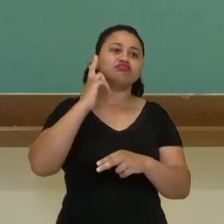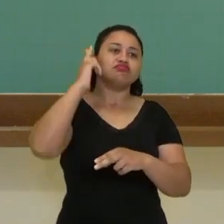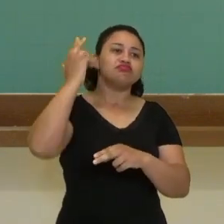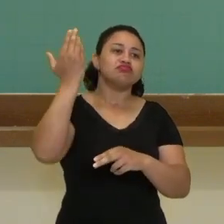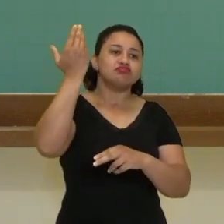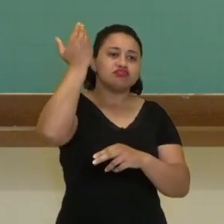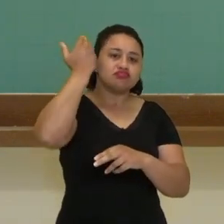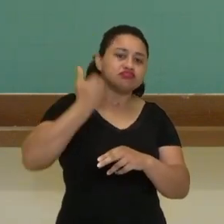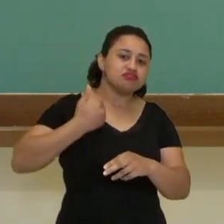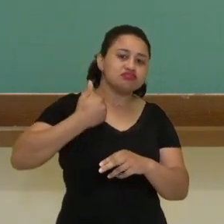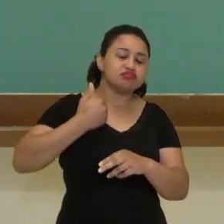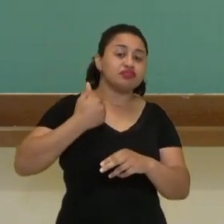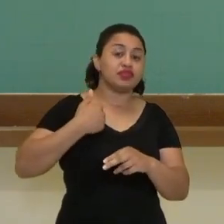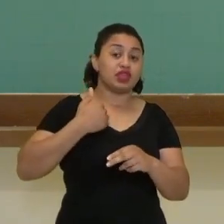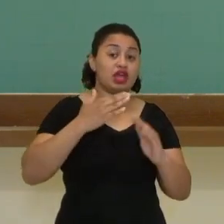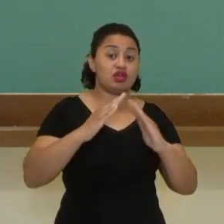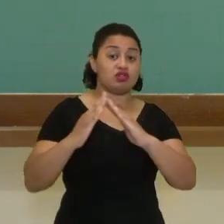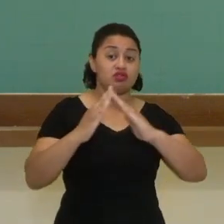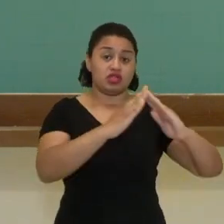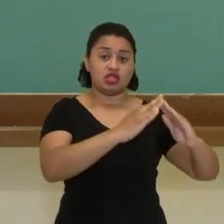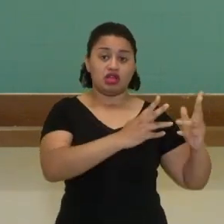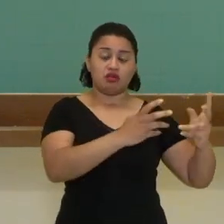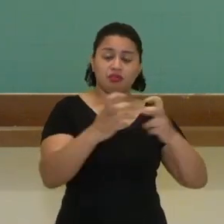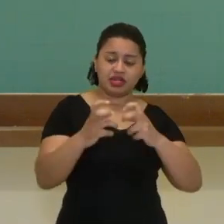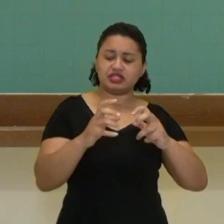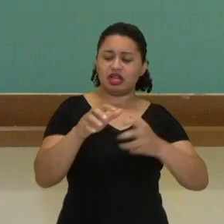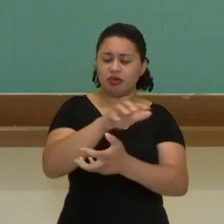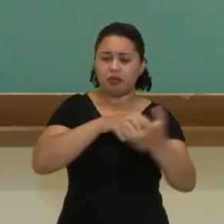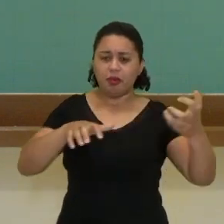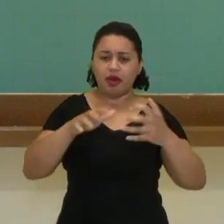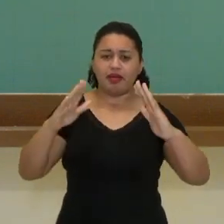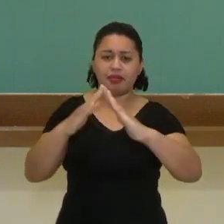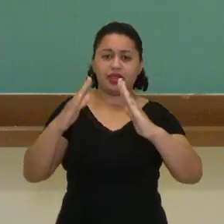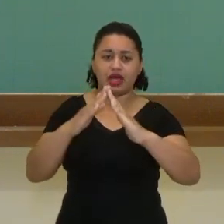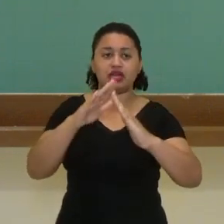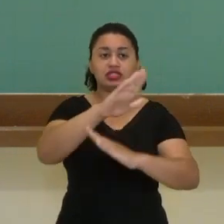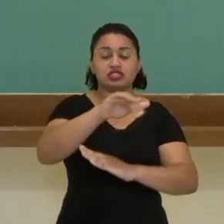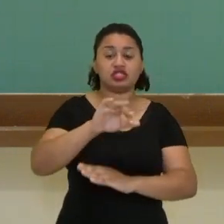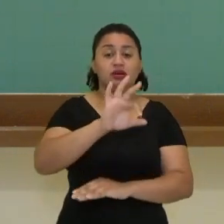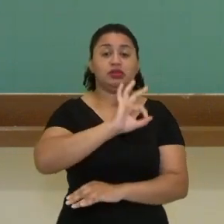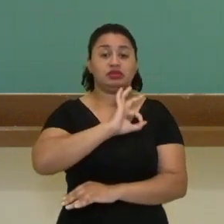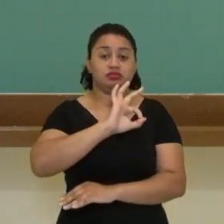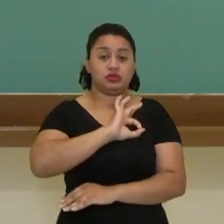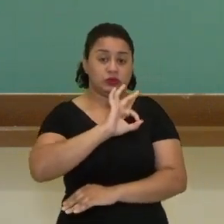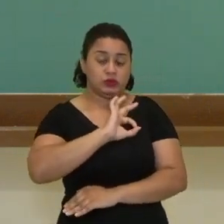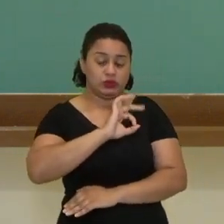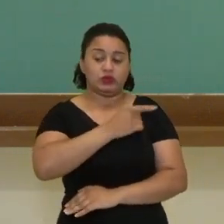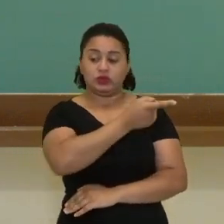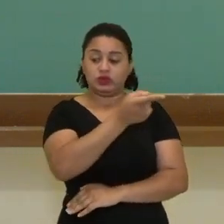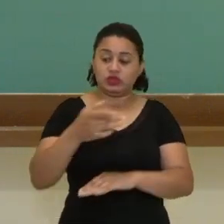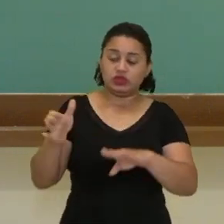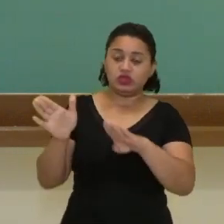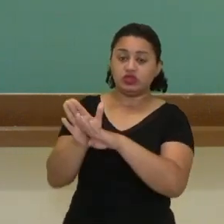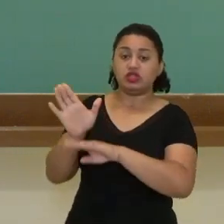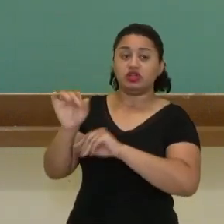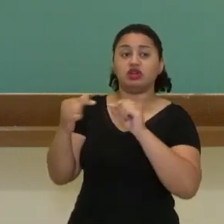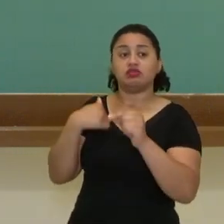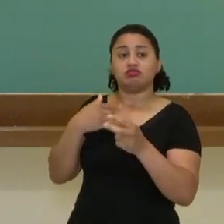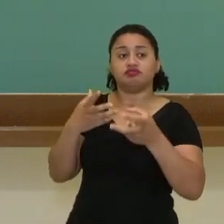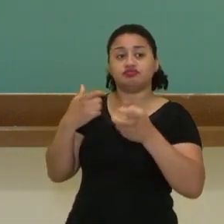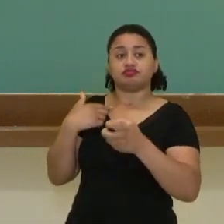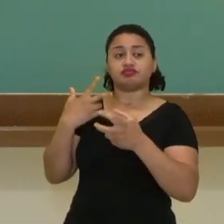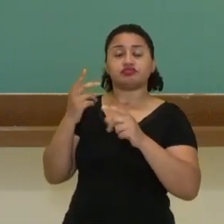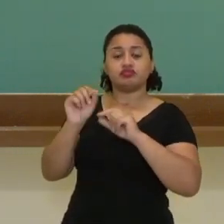Os vizinhos percebem a agitação que estava acontecendo, chamam a polícia local, a polícia chega e encontram